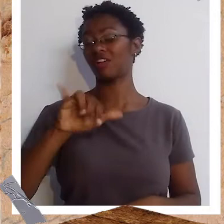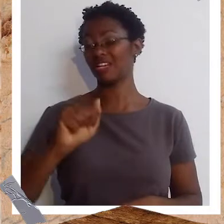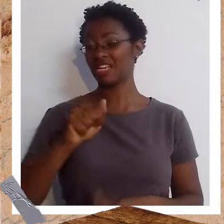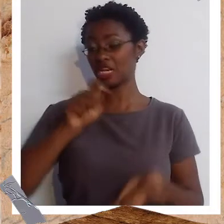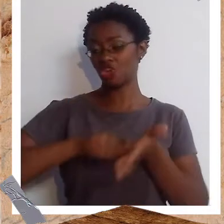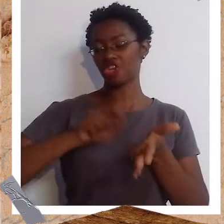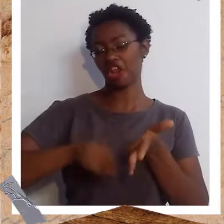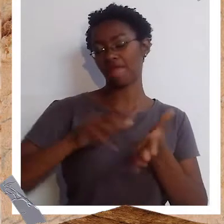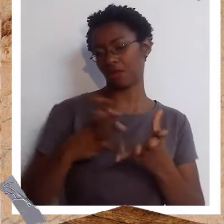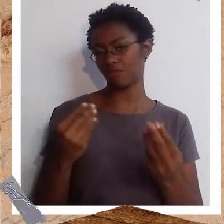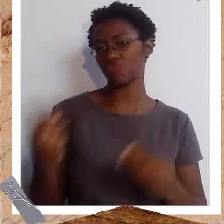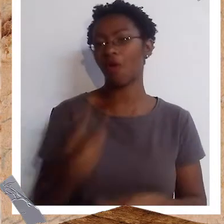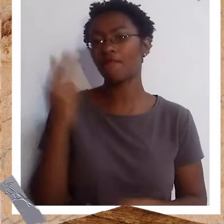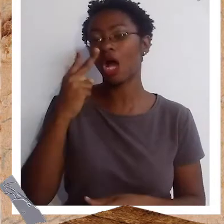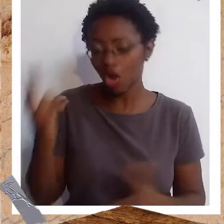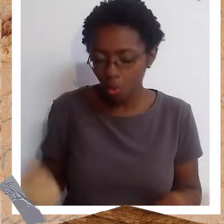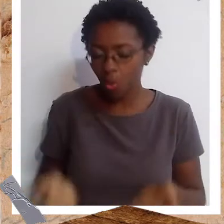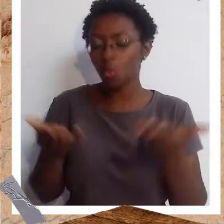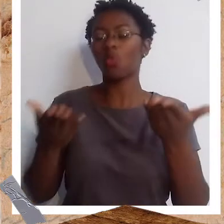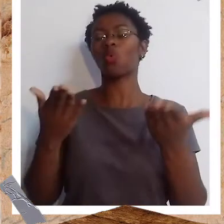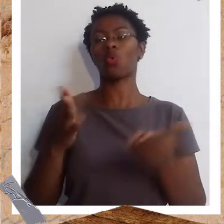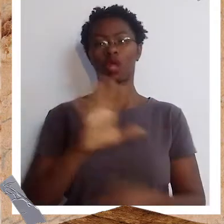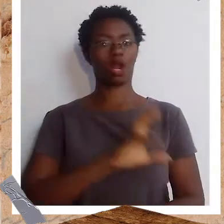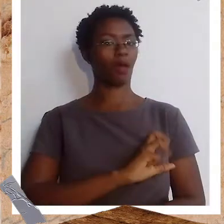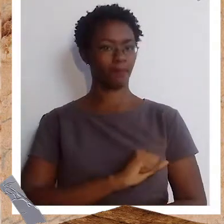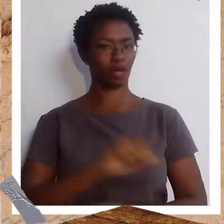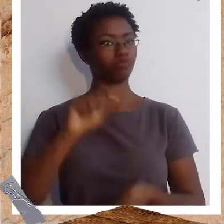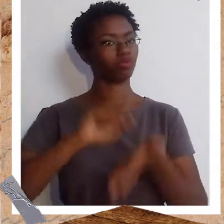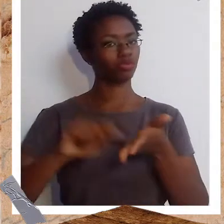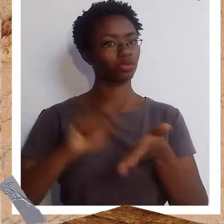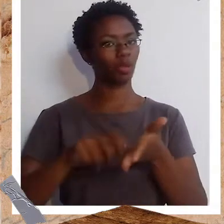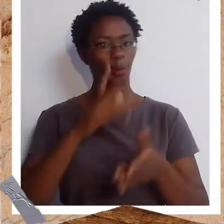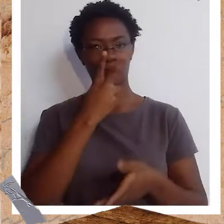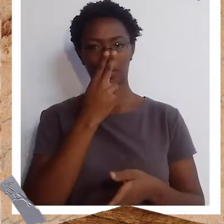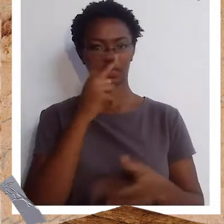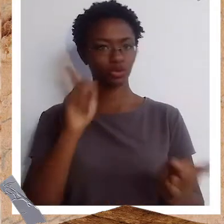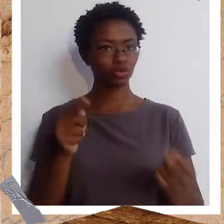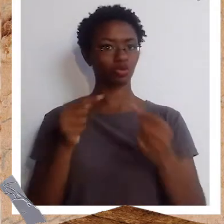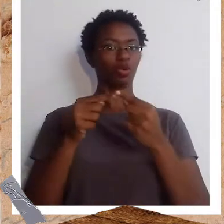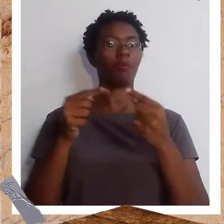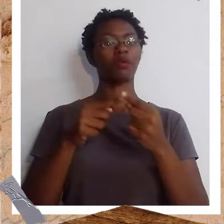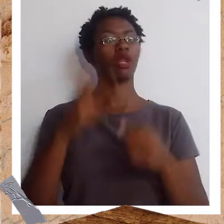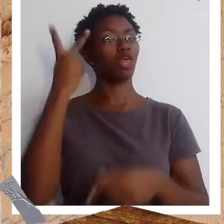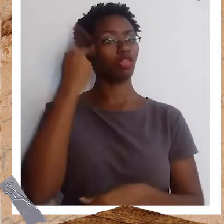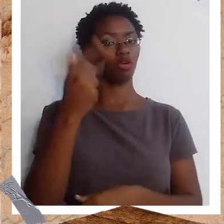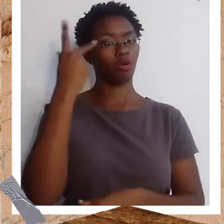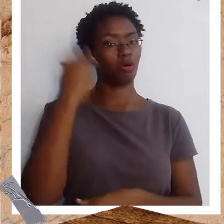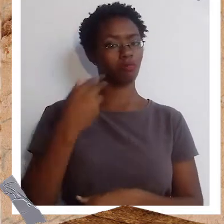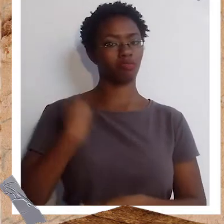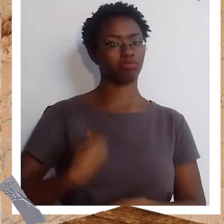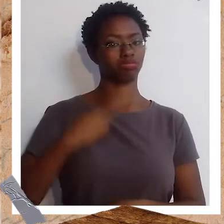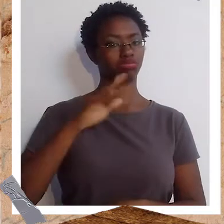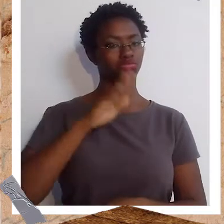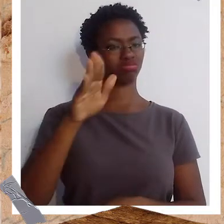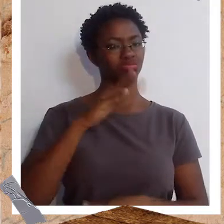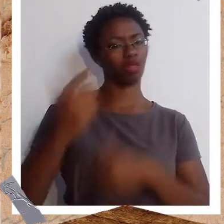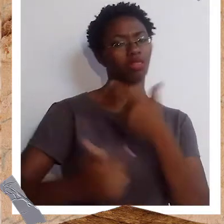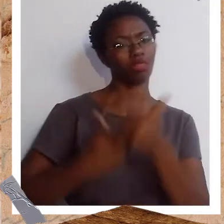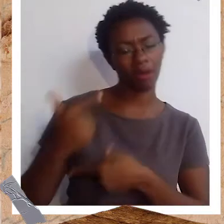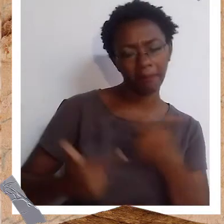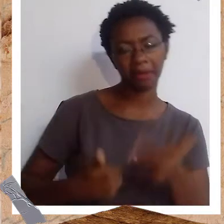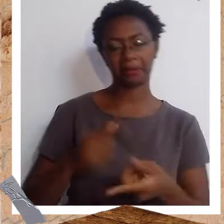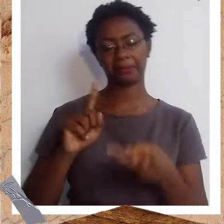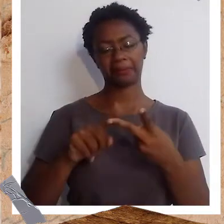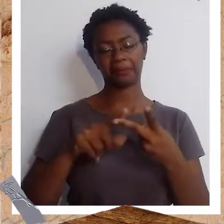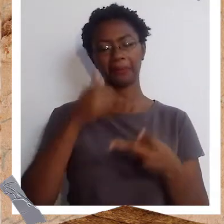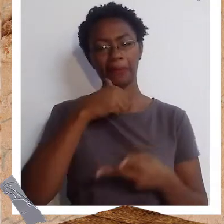também, próximo a um valor muito de um cotidiano muito normativo, né, do trabalho, da